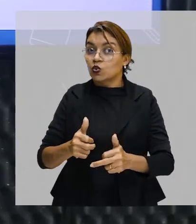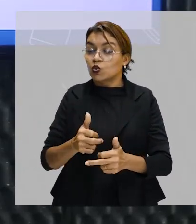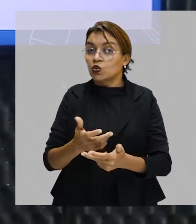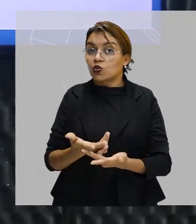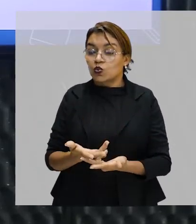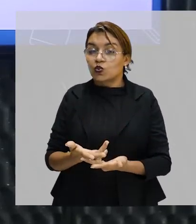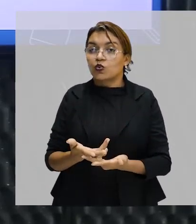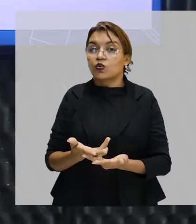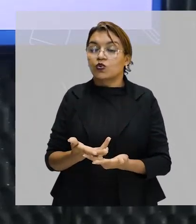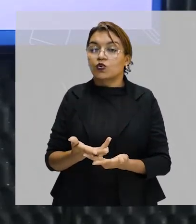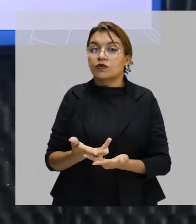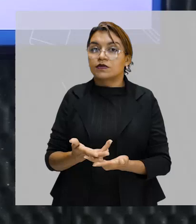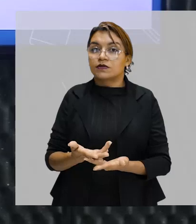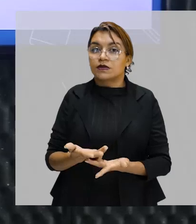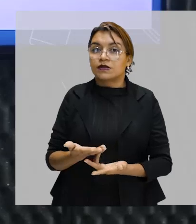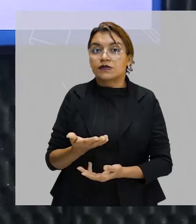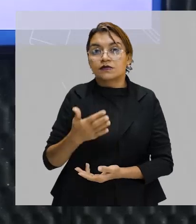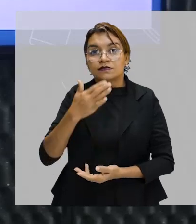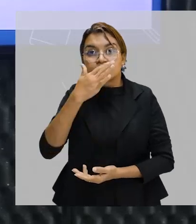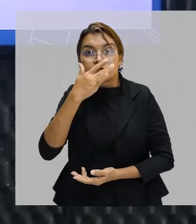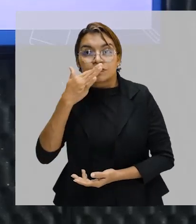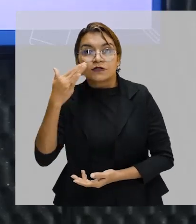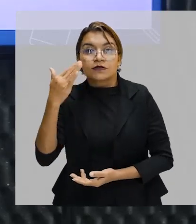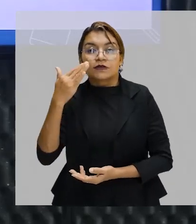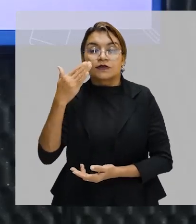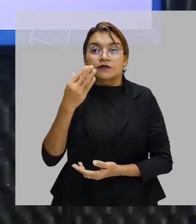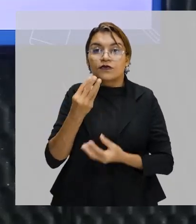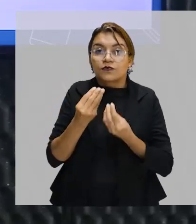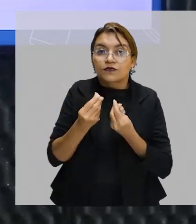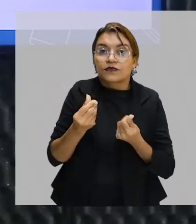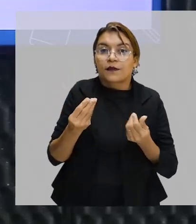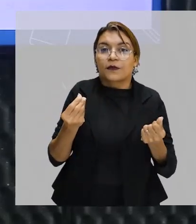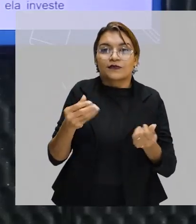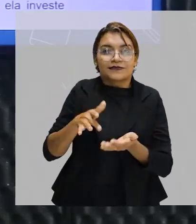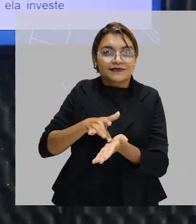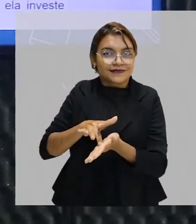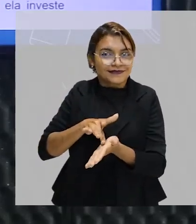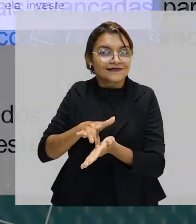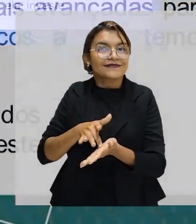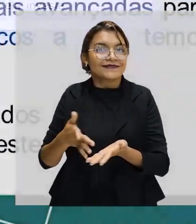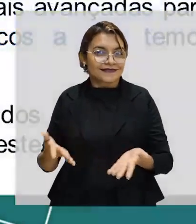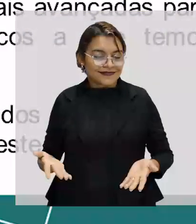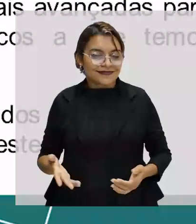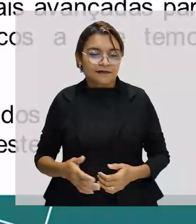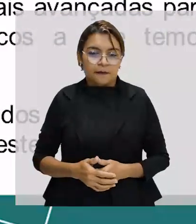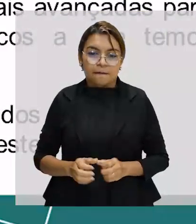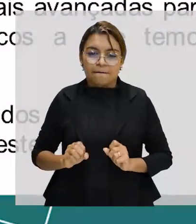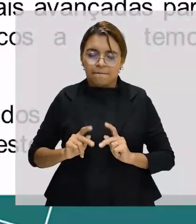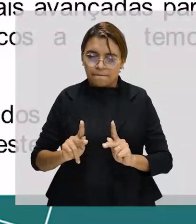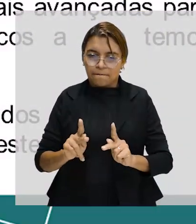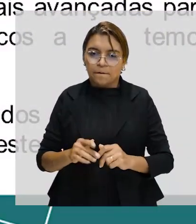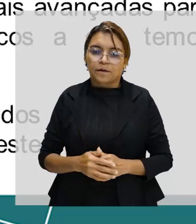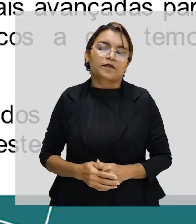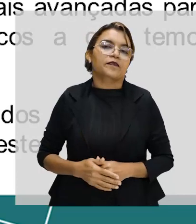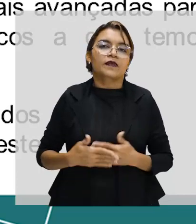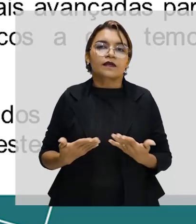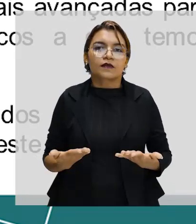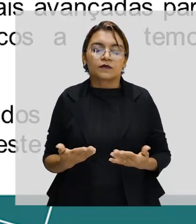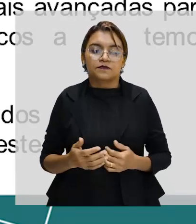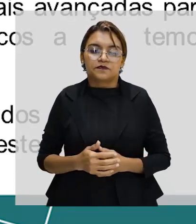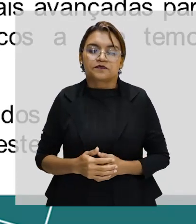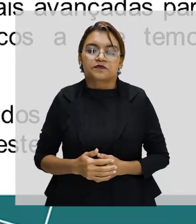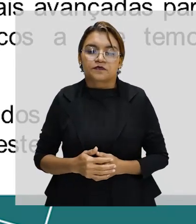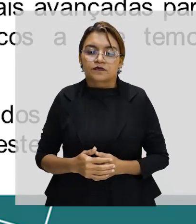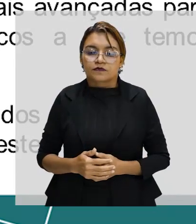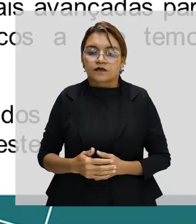todos esses flavores, todas essas substâncias. Ok, turminha? Para fechar, vamos